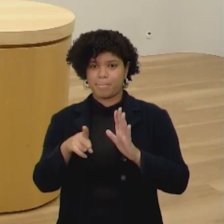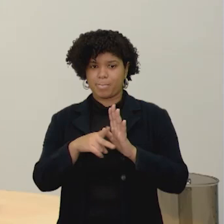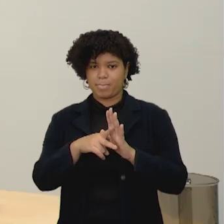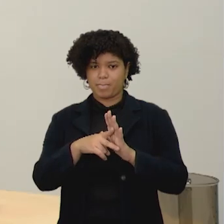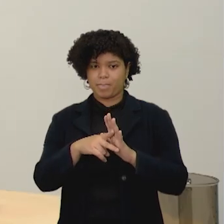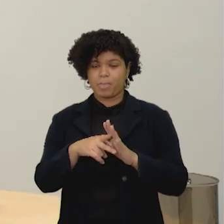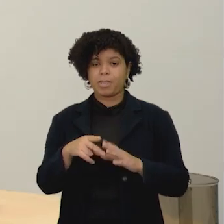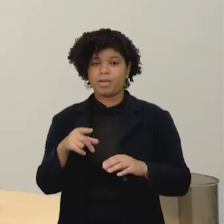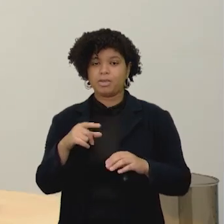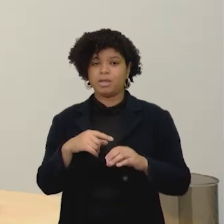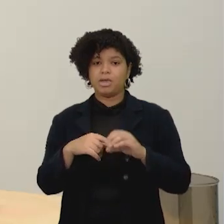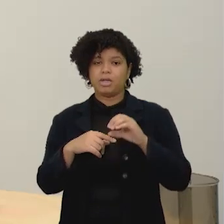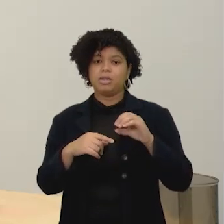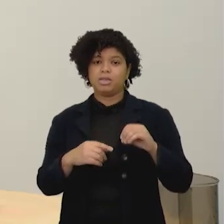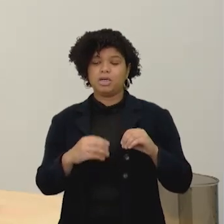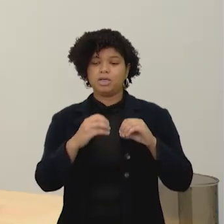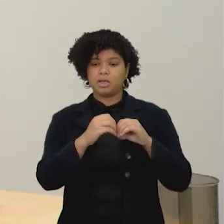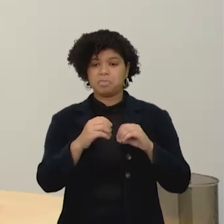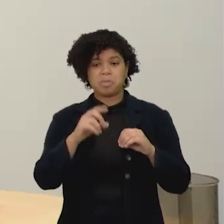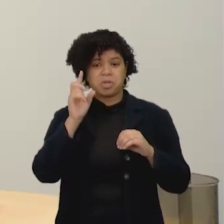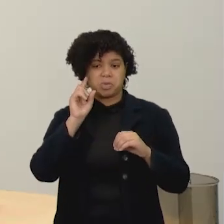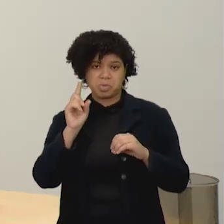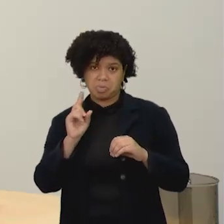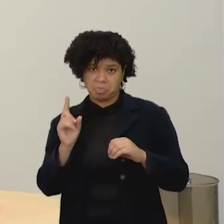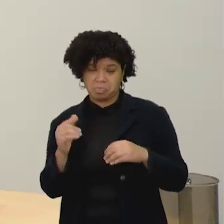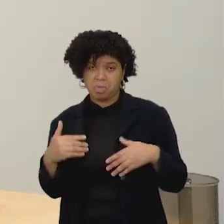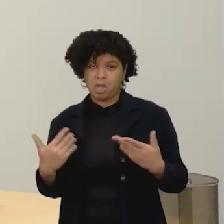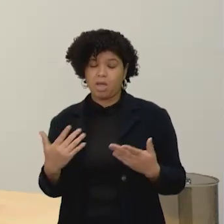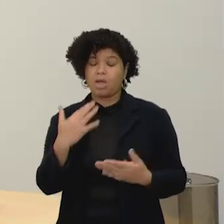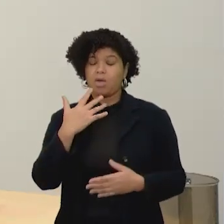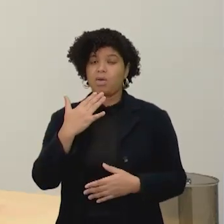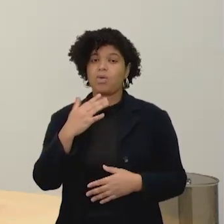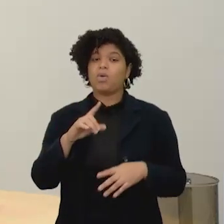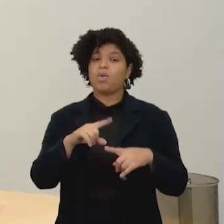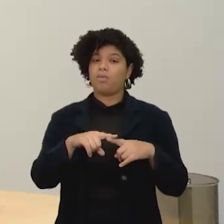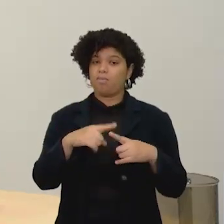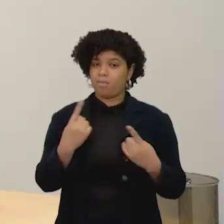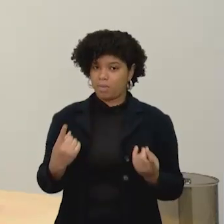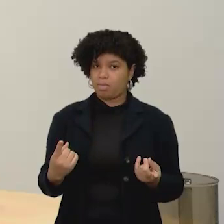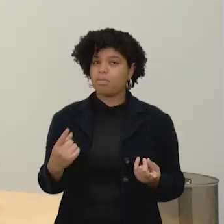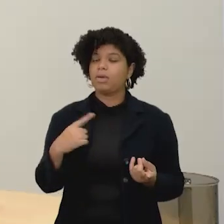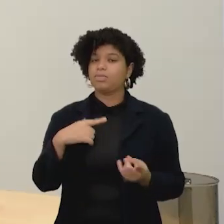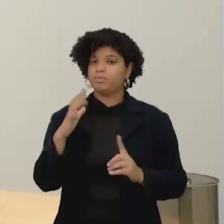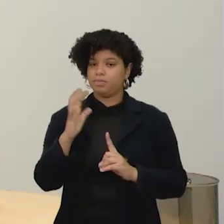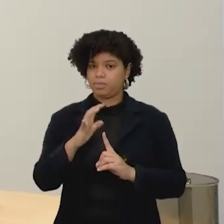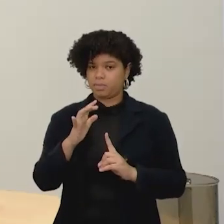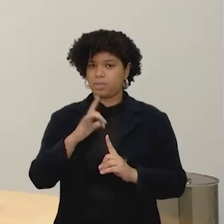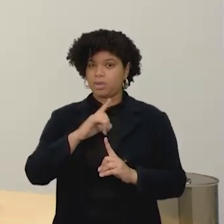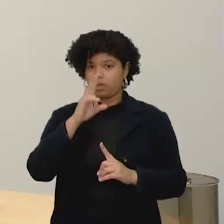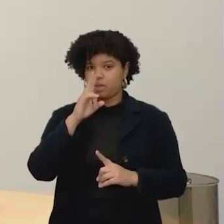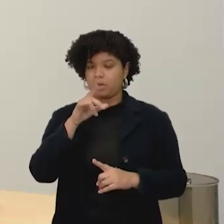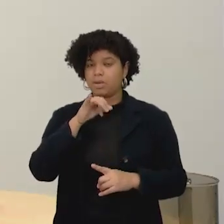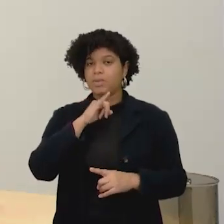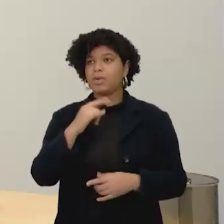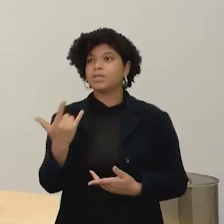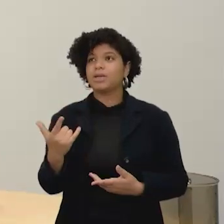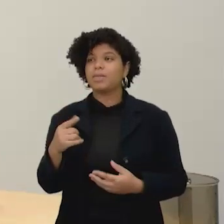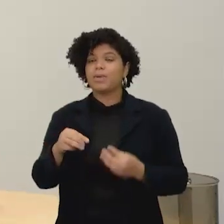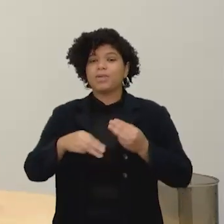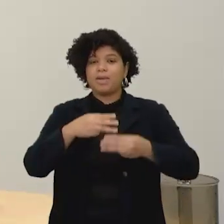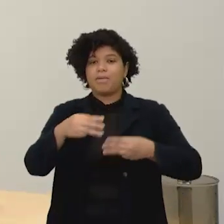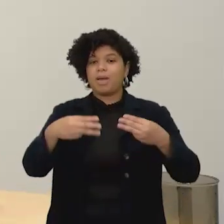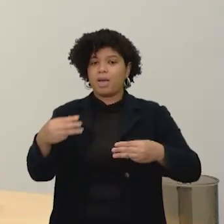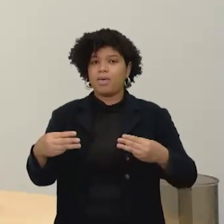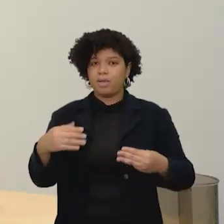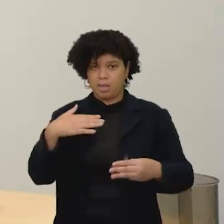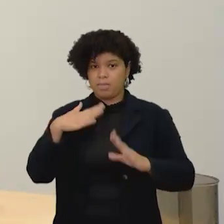é vermelho, Exatamente, não. Seria a cor, bege. não sei, mas assim, que essa situação da cor influencia muito. Por exemplo, molho de macarrão lá em